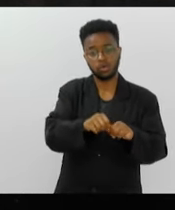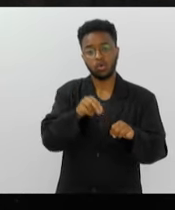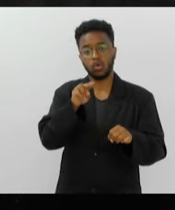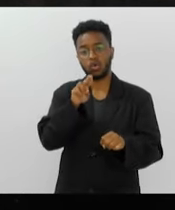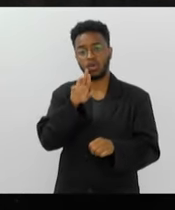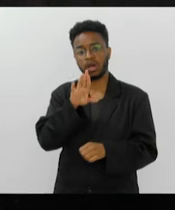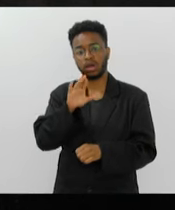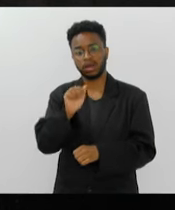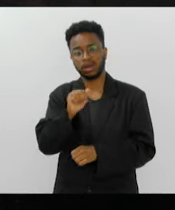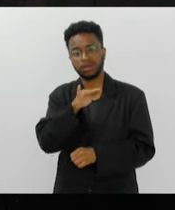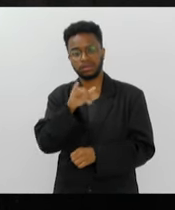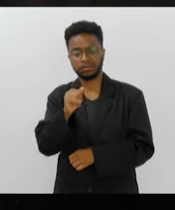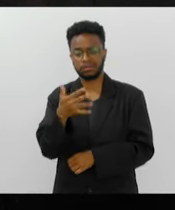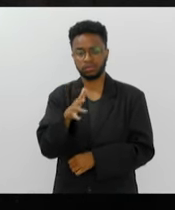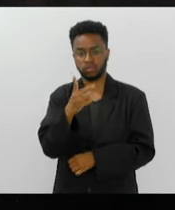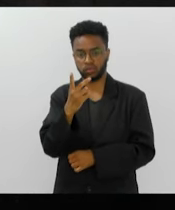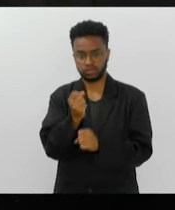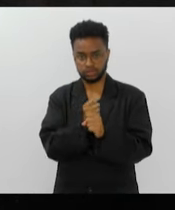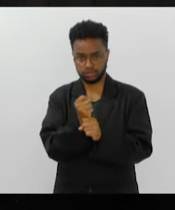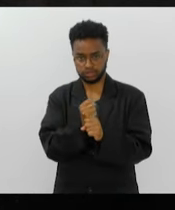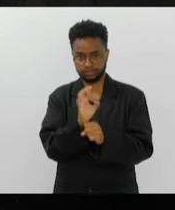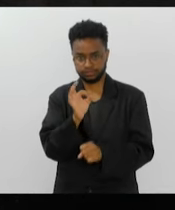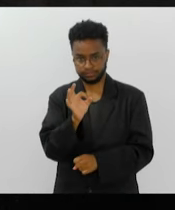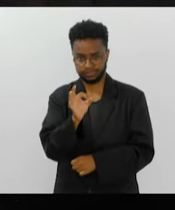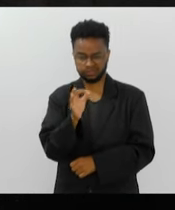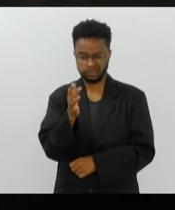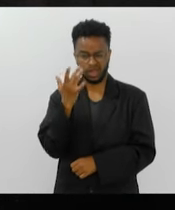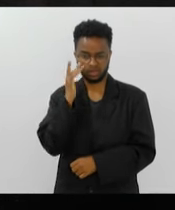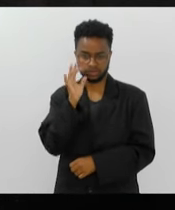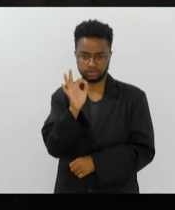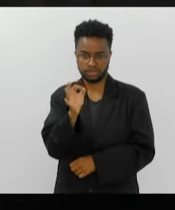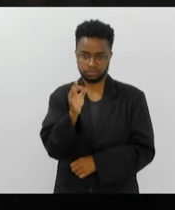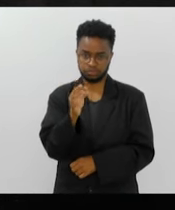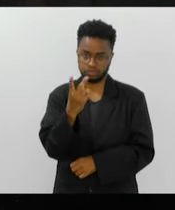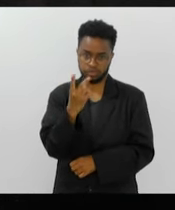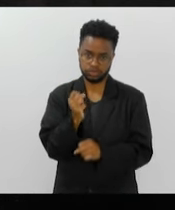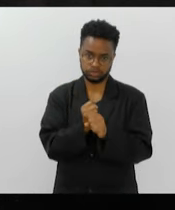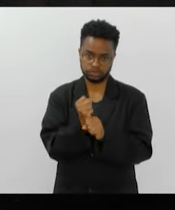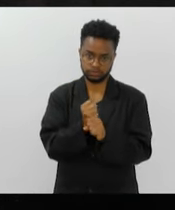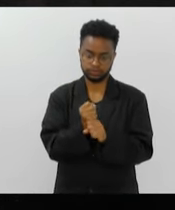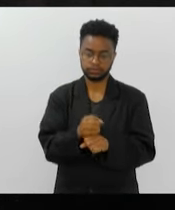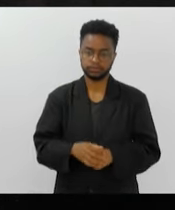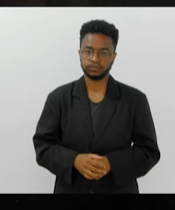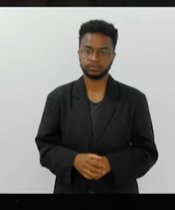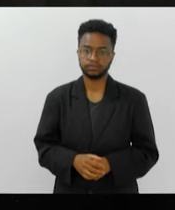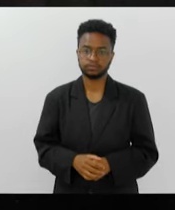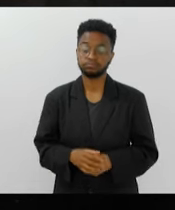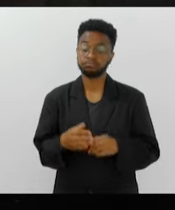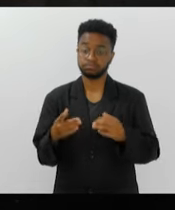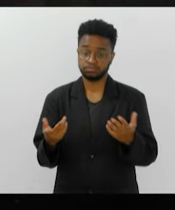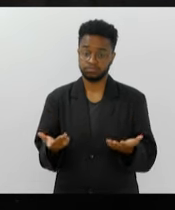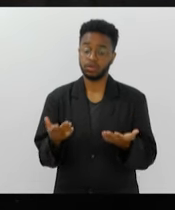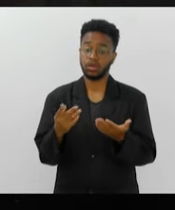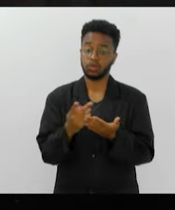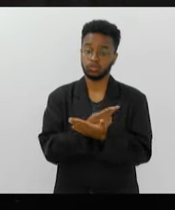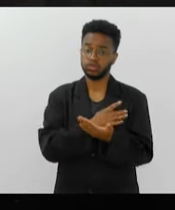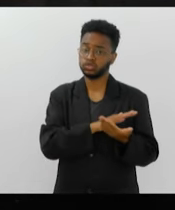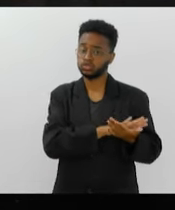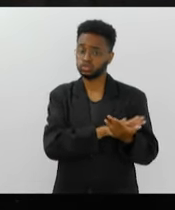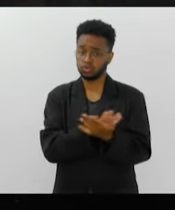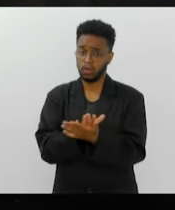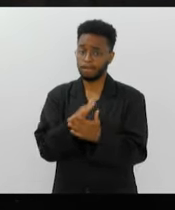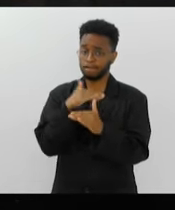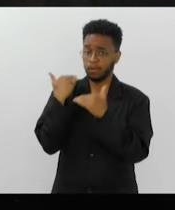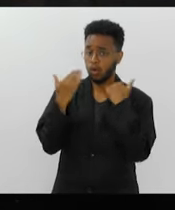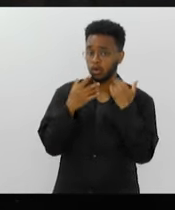provavelmente 2 anos salvo erro de memória e a destruição a morte